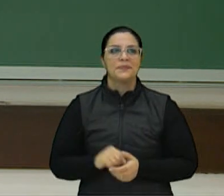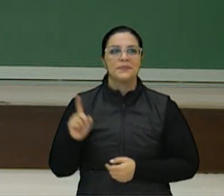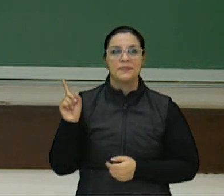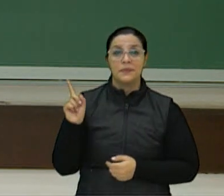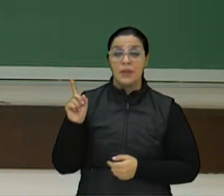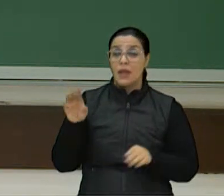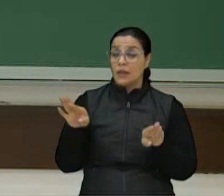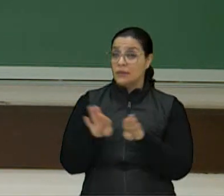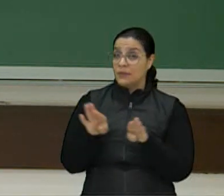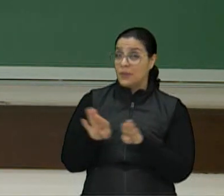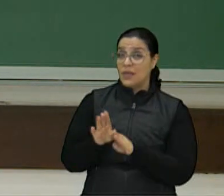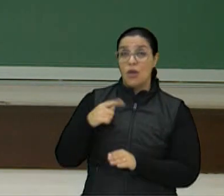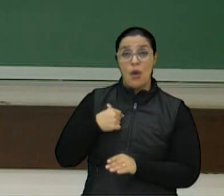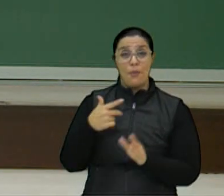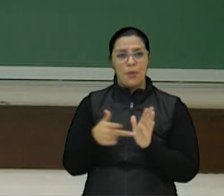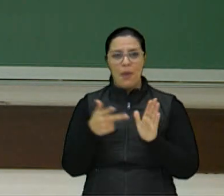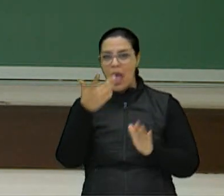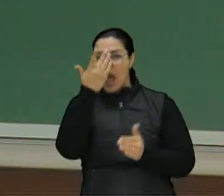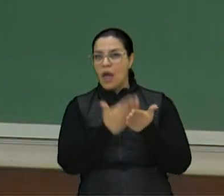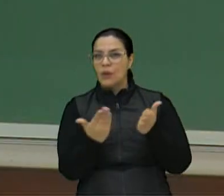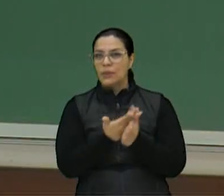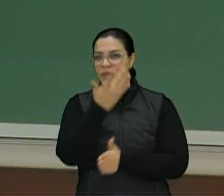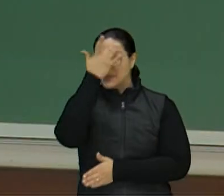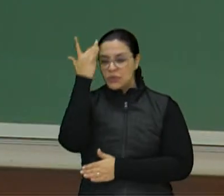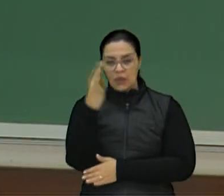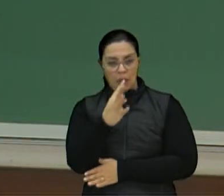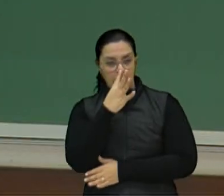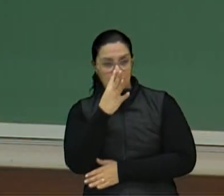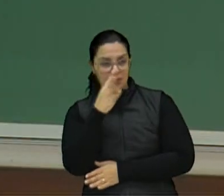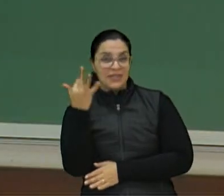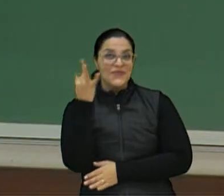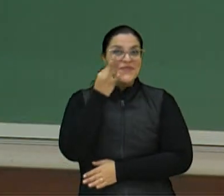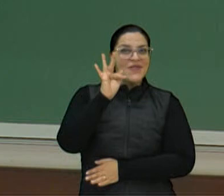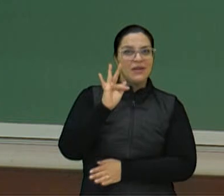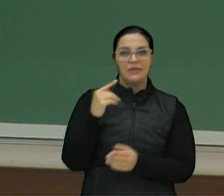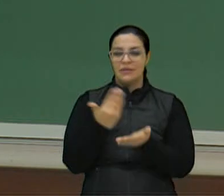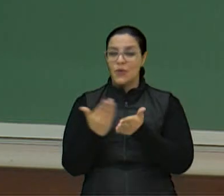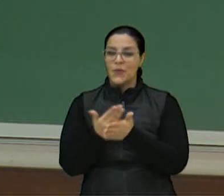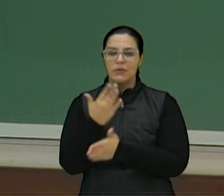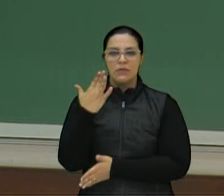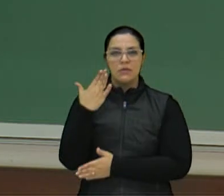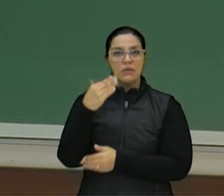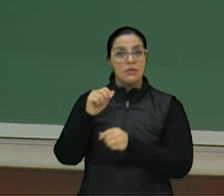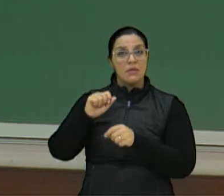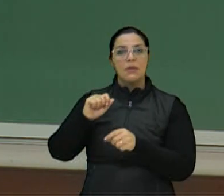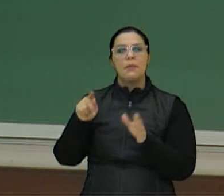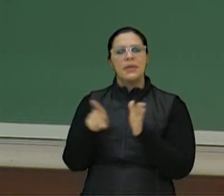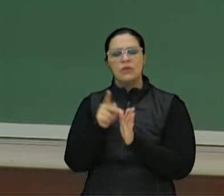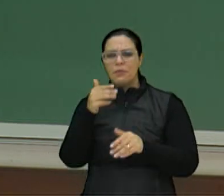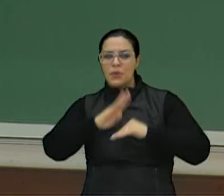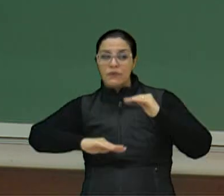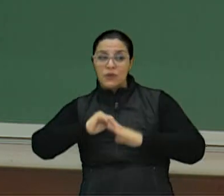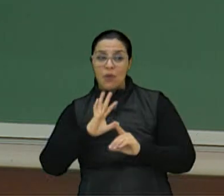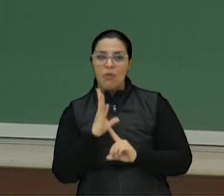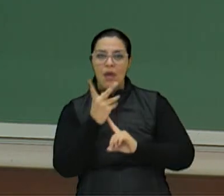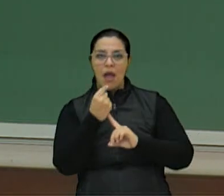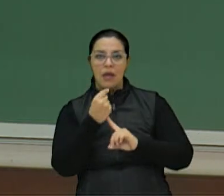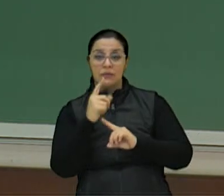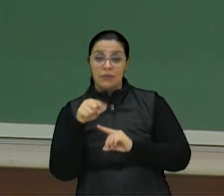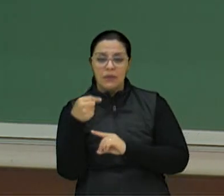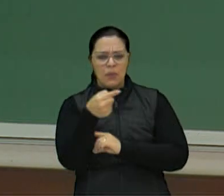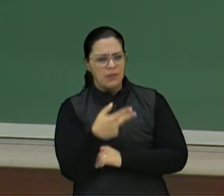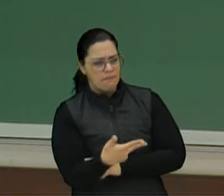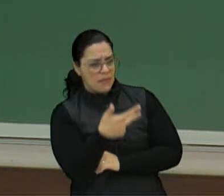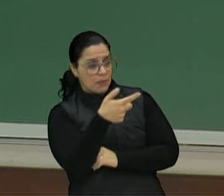Sua pintura influenciou os impressionistas franceses, ou seja, até artistas que vieram depois perceberam o quanto a sua